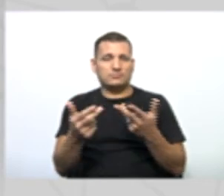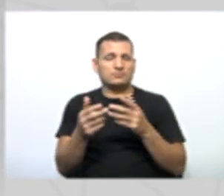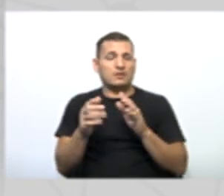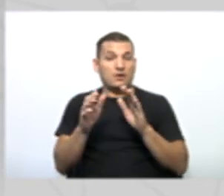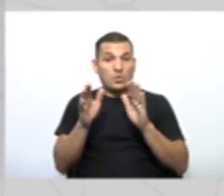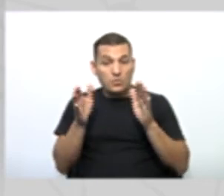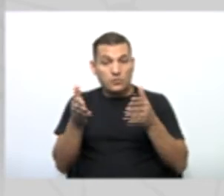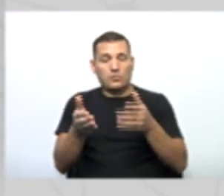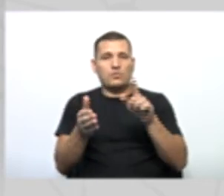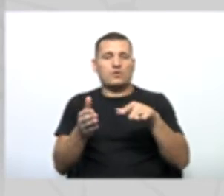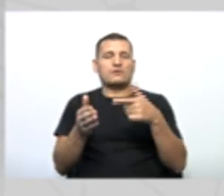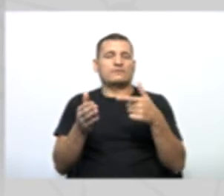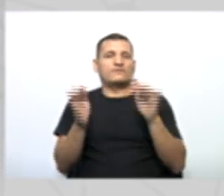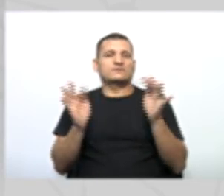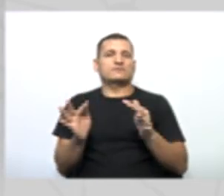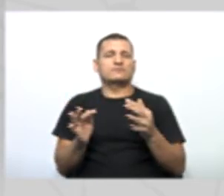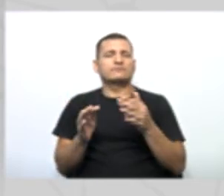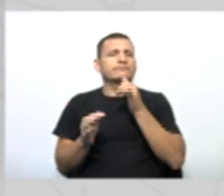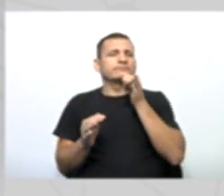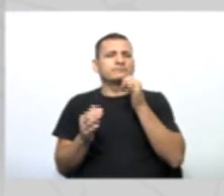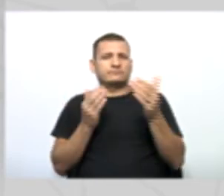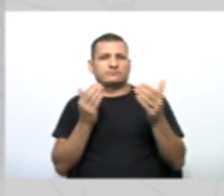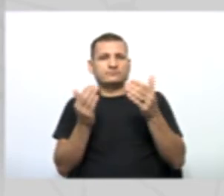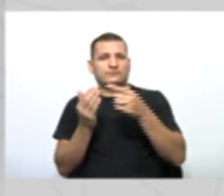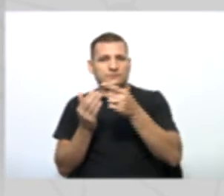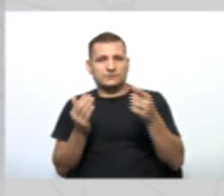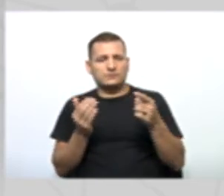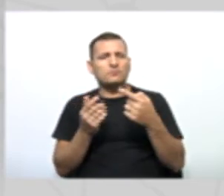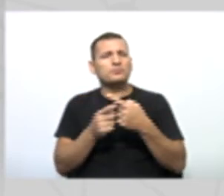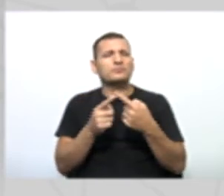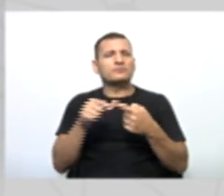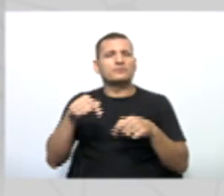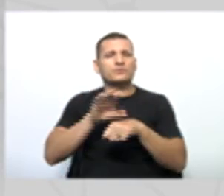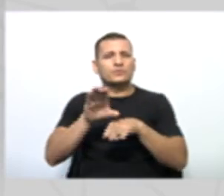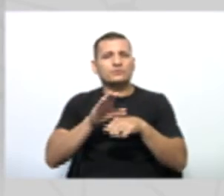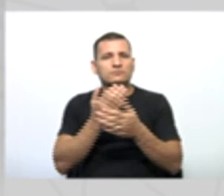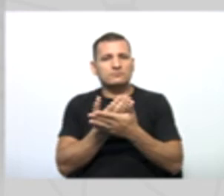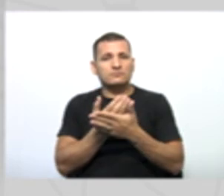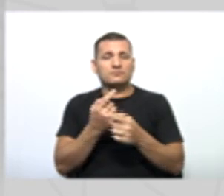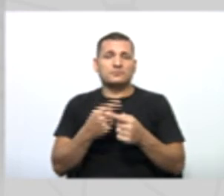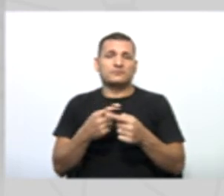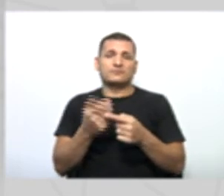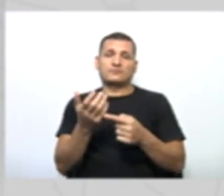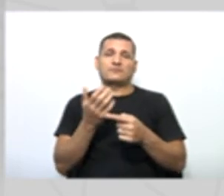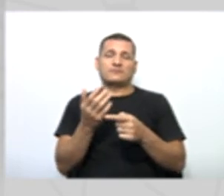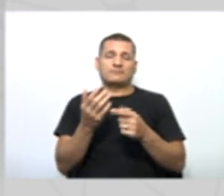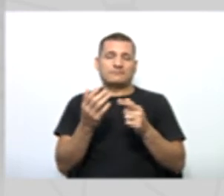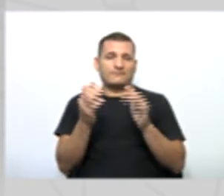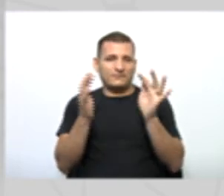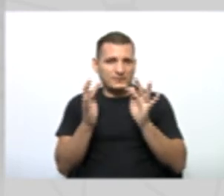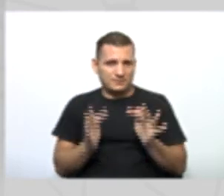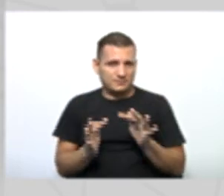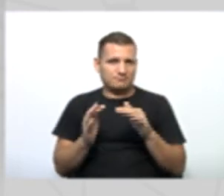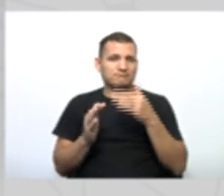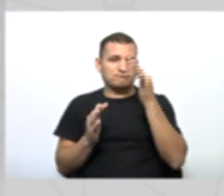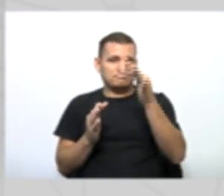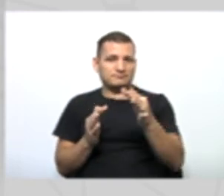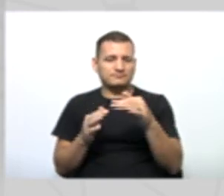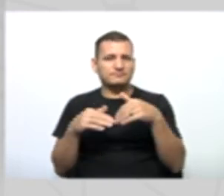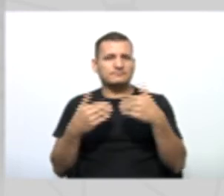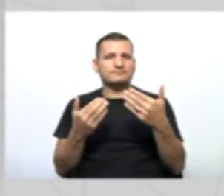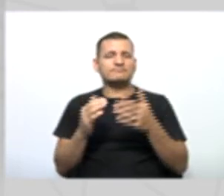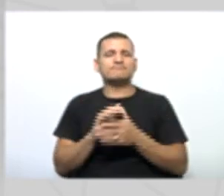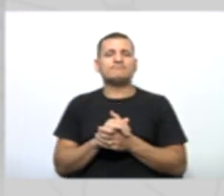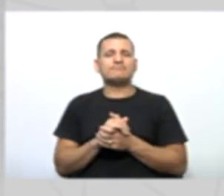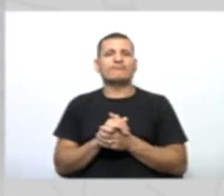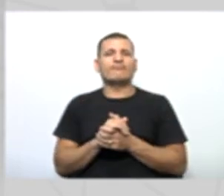fazendo esses cursos porque vocês procuram ser felizes, procuram uma certa estabilidade para ser feliz. Então Aristóteles vai dizer que todas